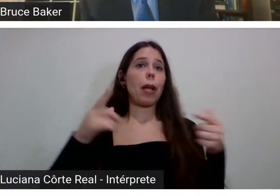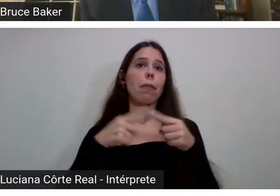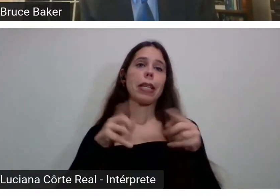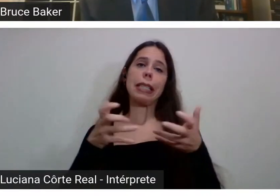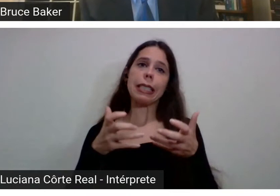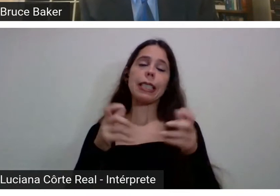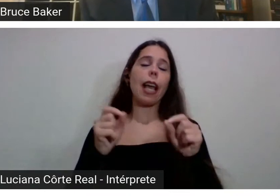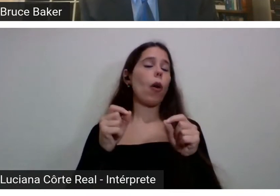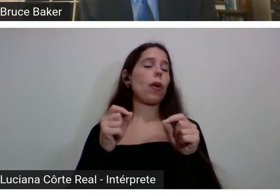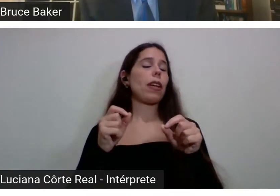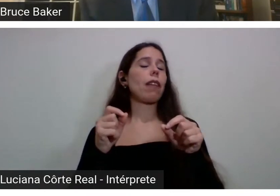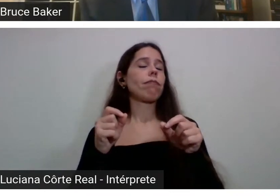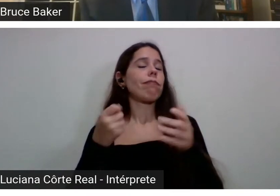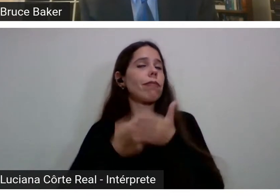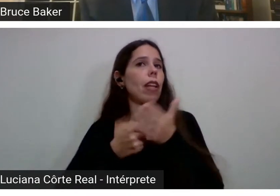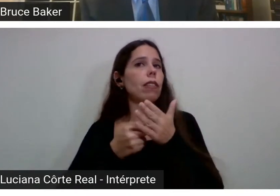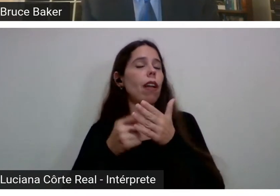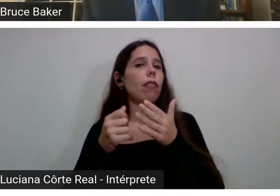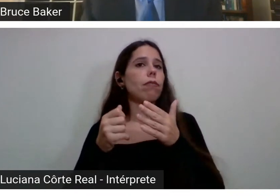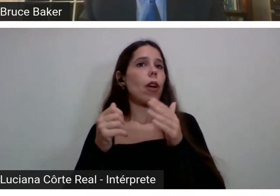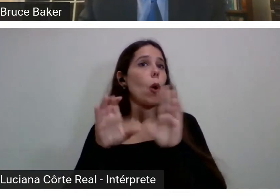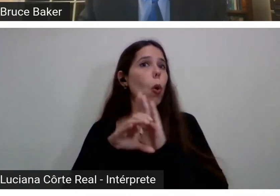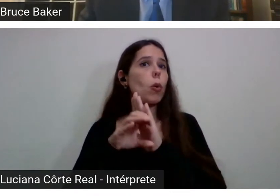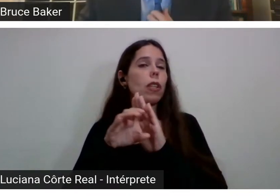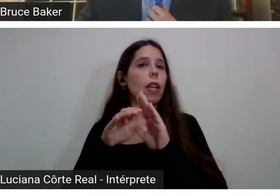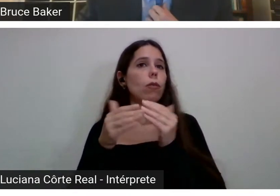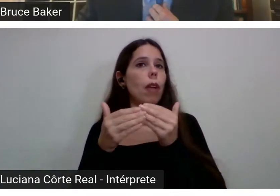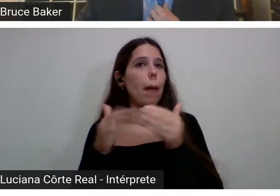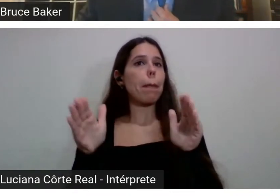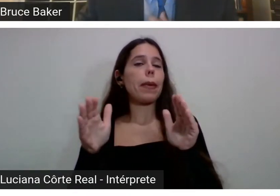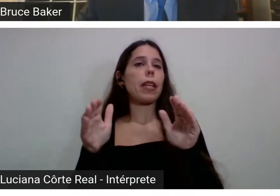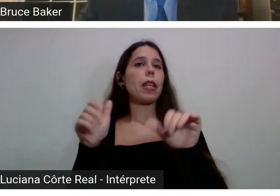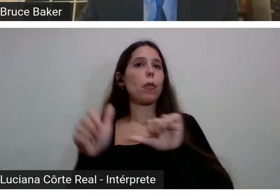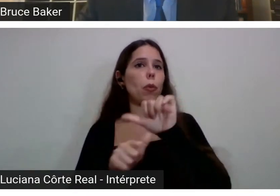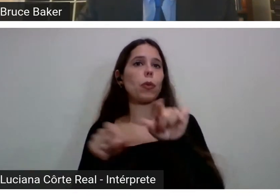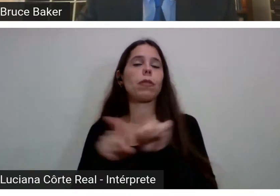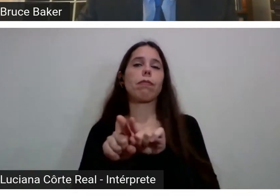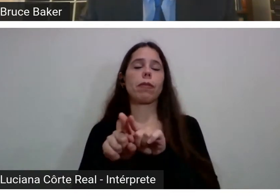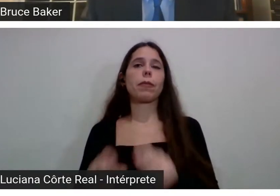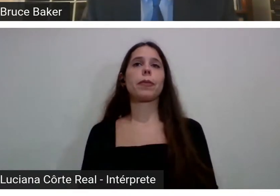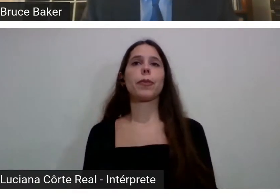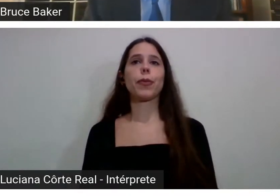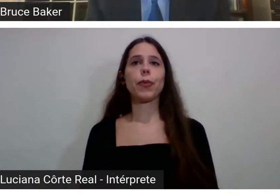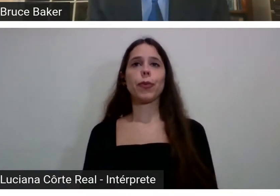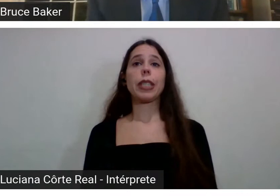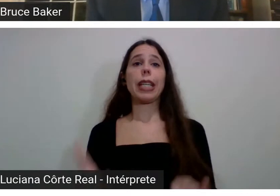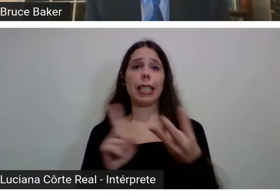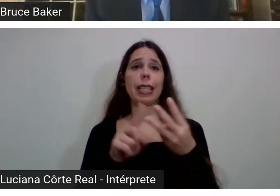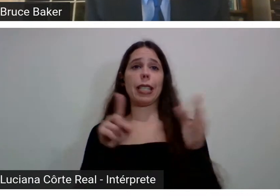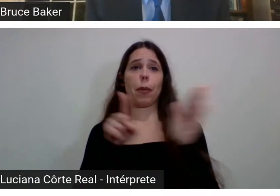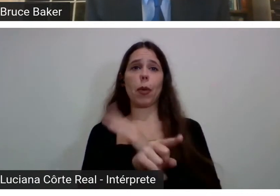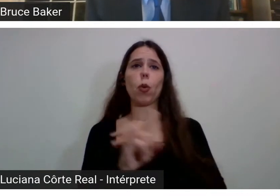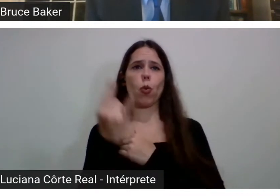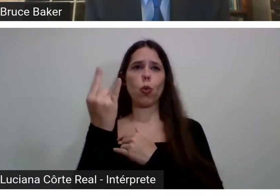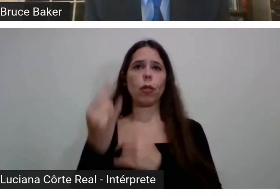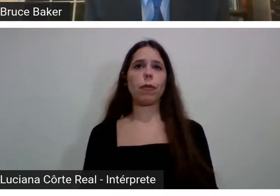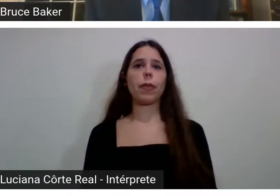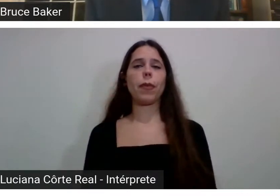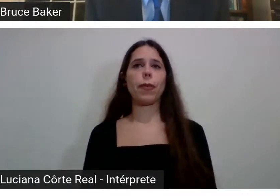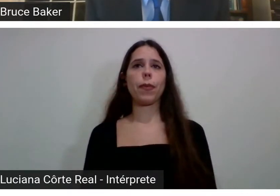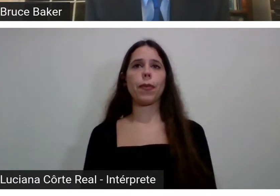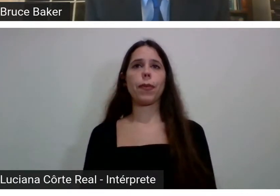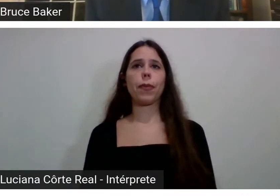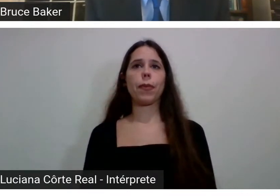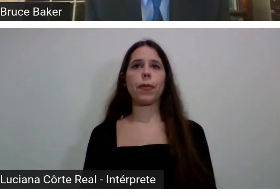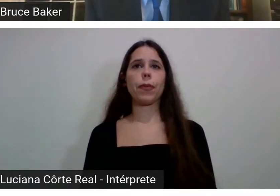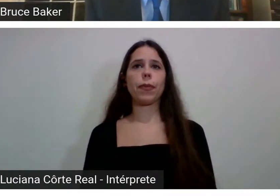vou para a terceira e última. Third question. Quando eu tive na Califórnia, nos